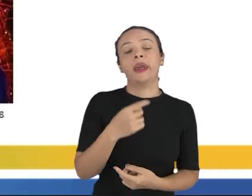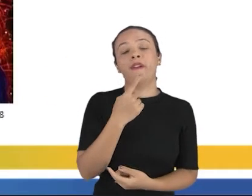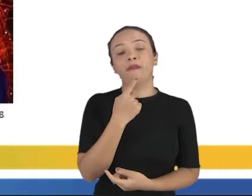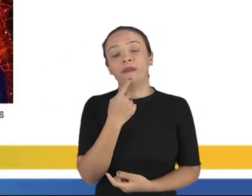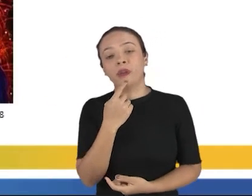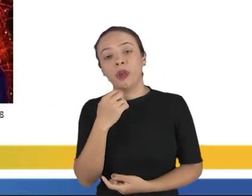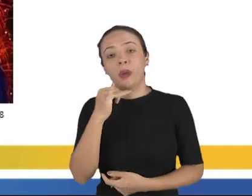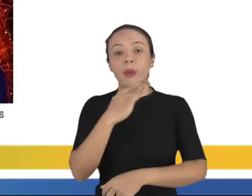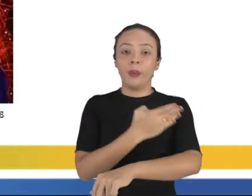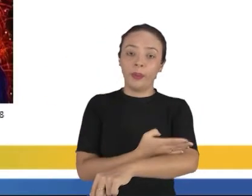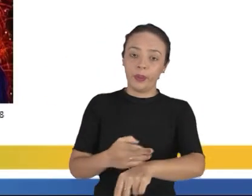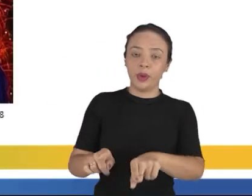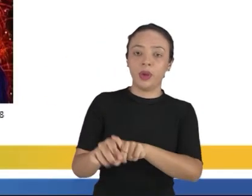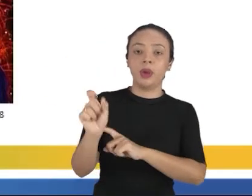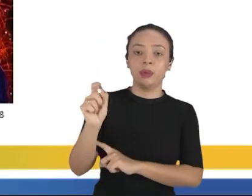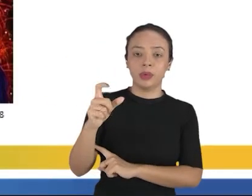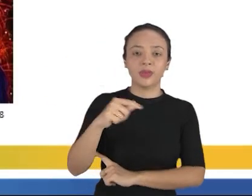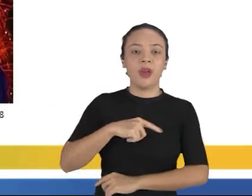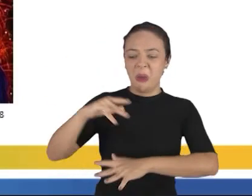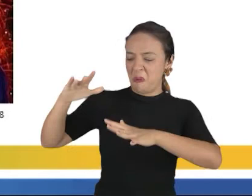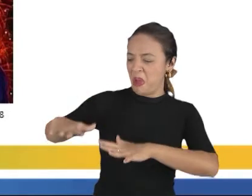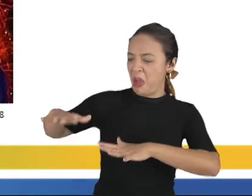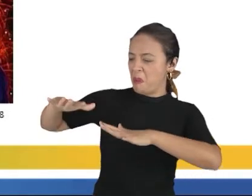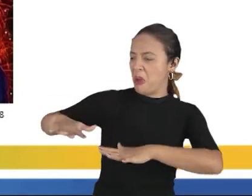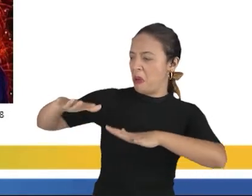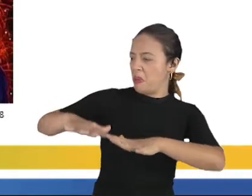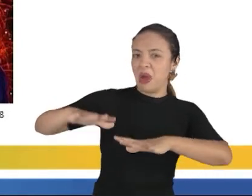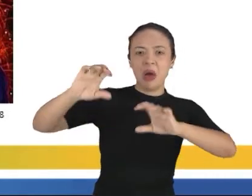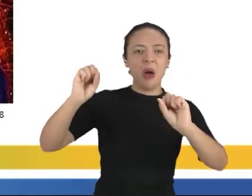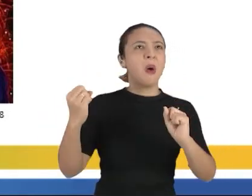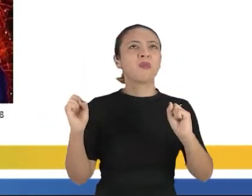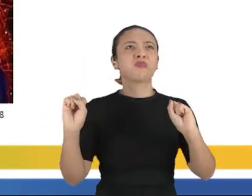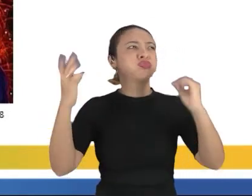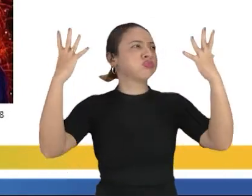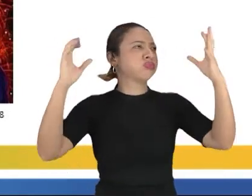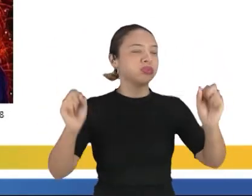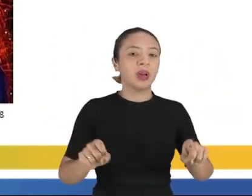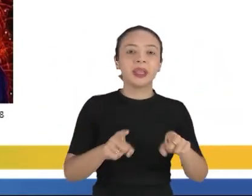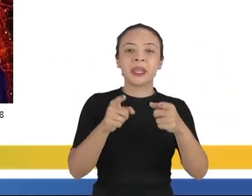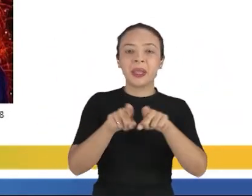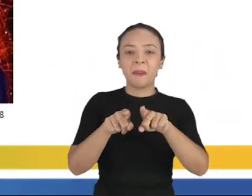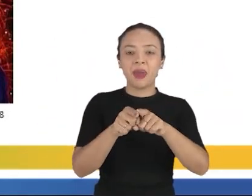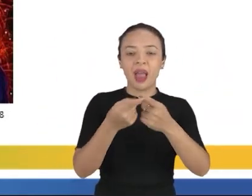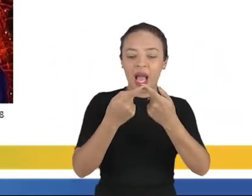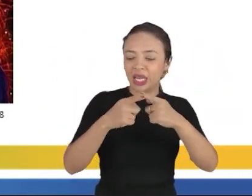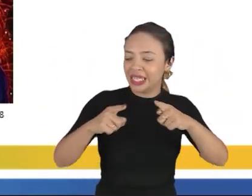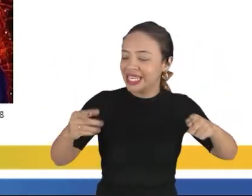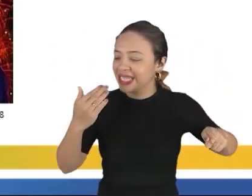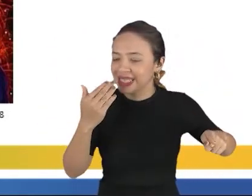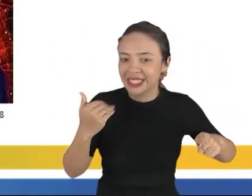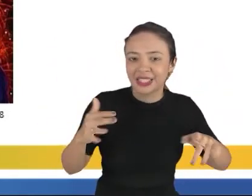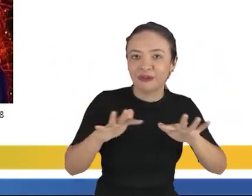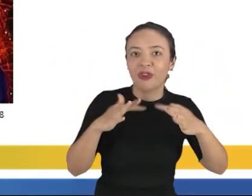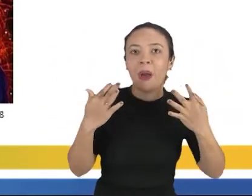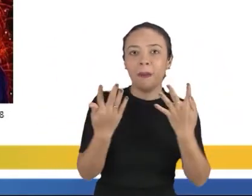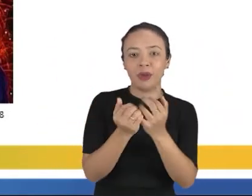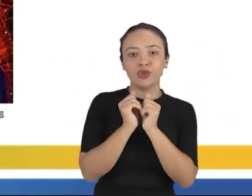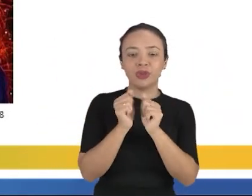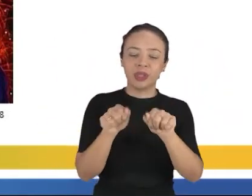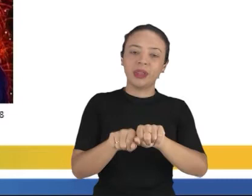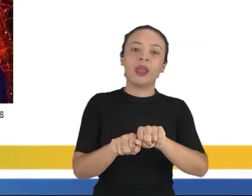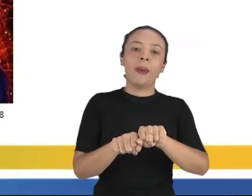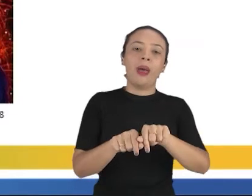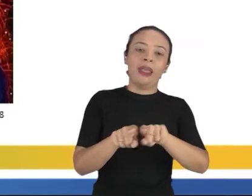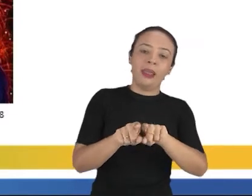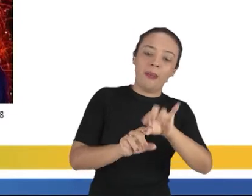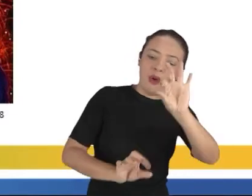e o país é tomado por inúmeros desfiles, pela queima de fogos de artifício e por churrasco em família. Geralmente, eles também gostam de decorar a